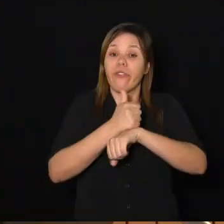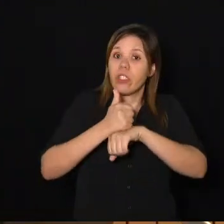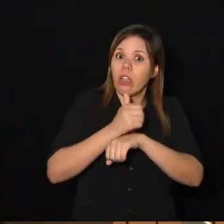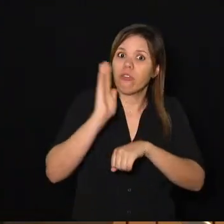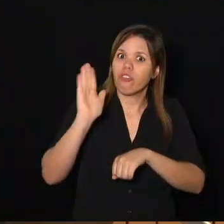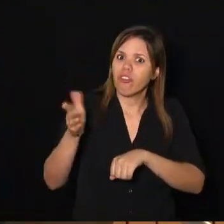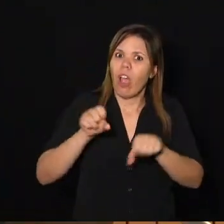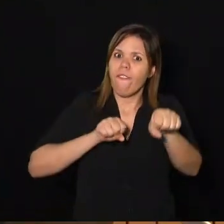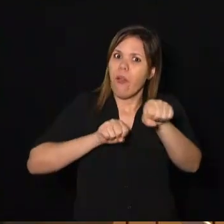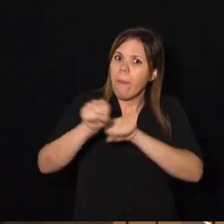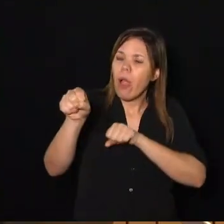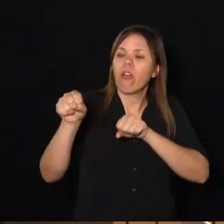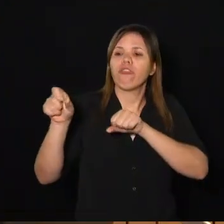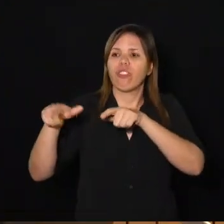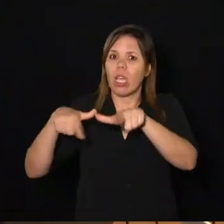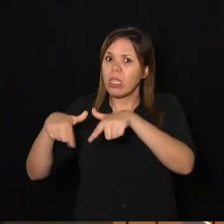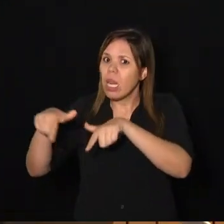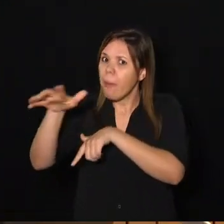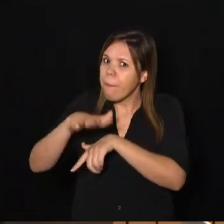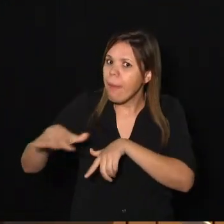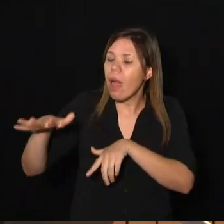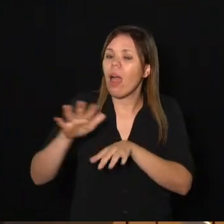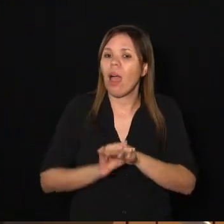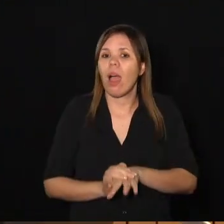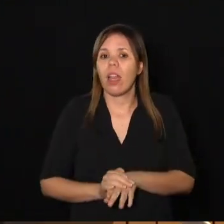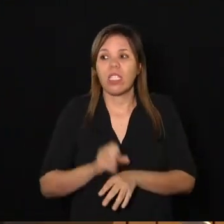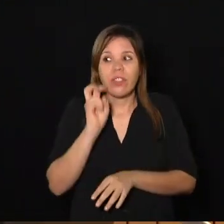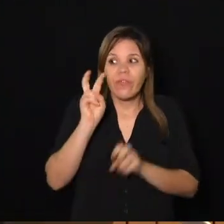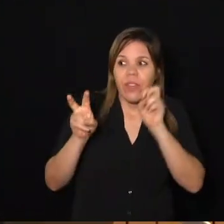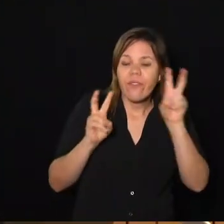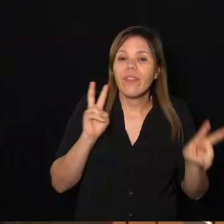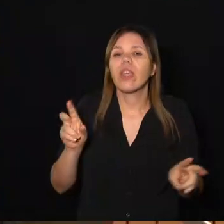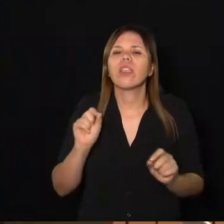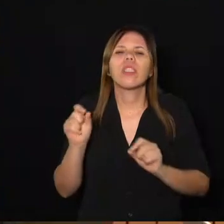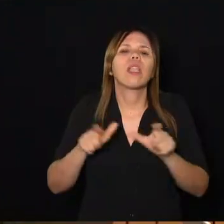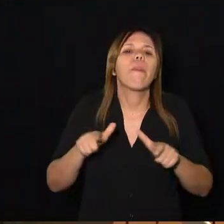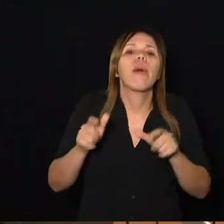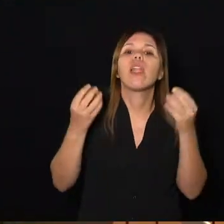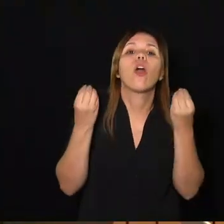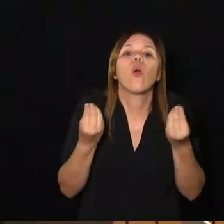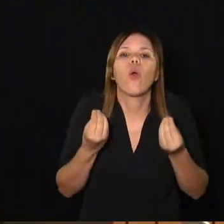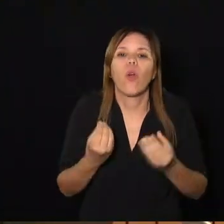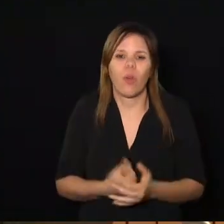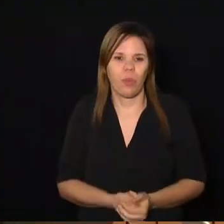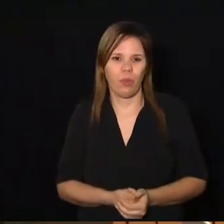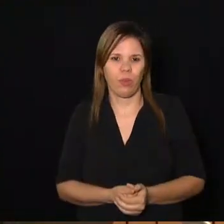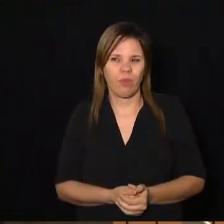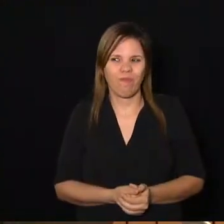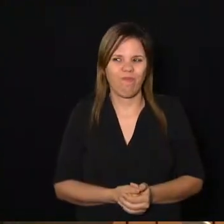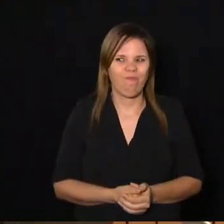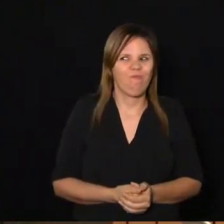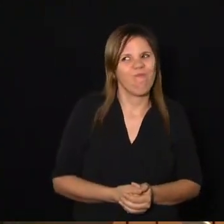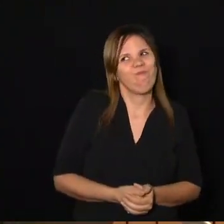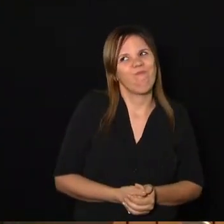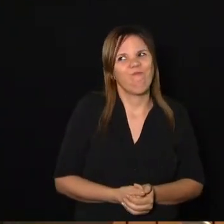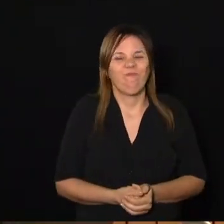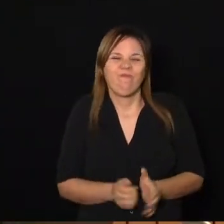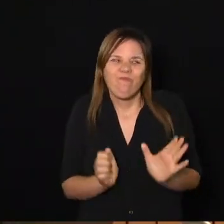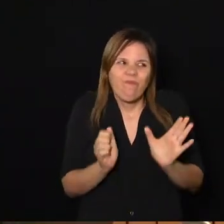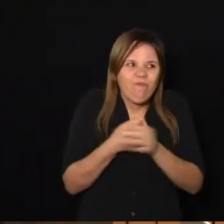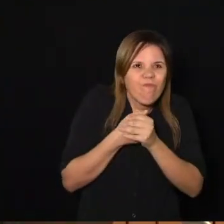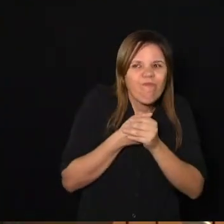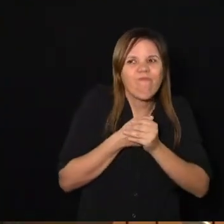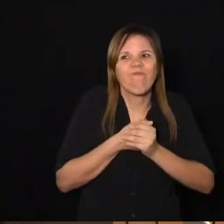trabalha em todo lugar você vai ter optometrista mas eles trabalham meio que no faz de conta se